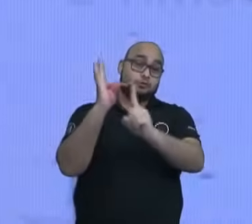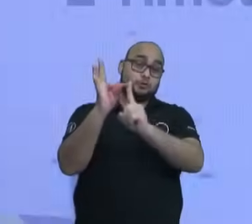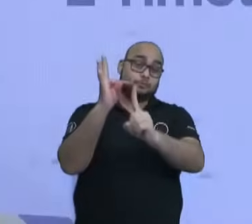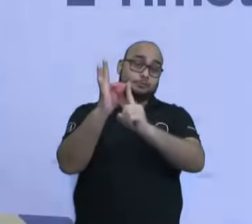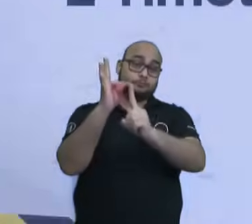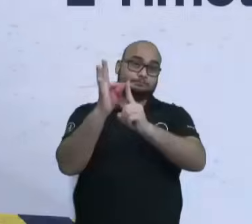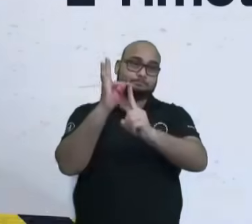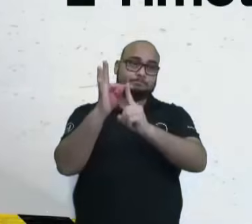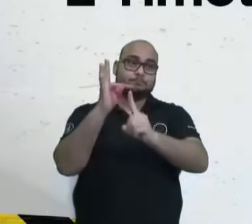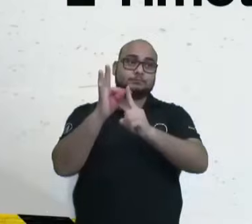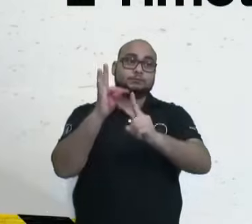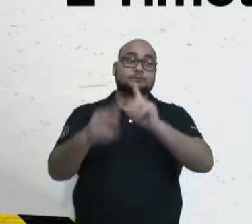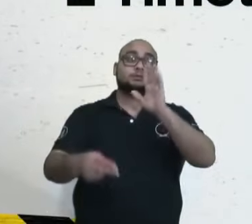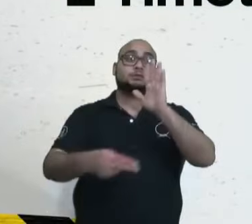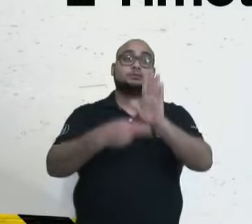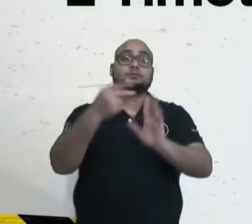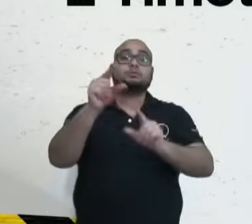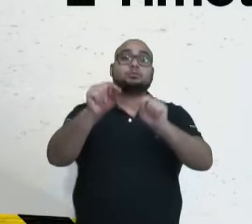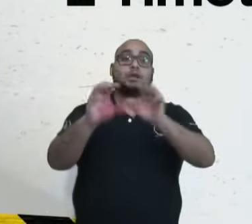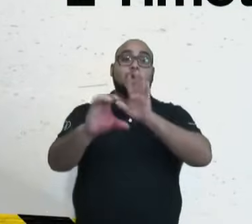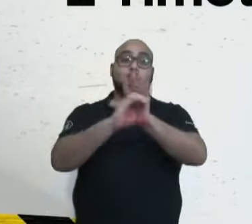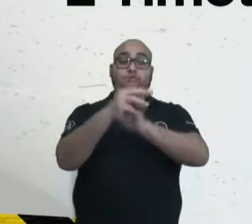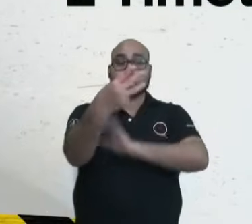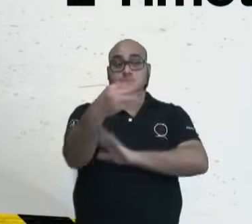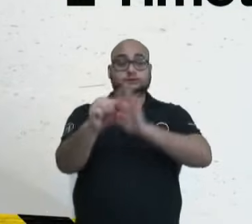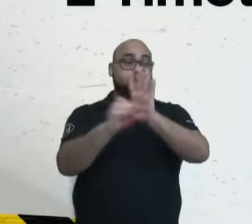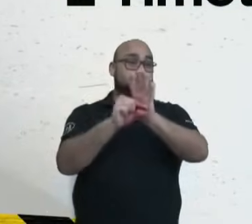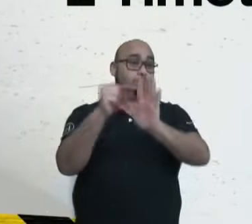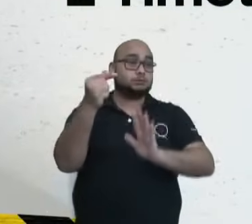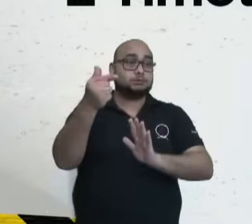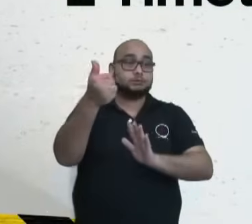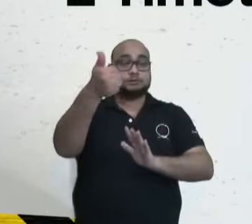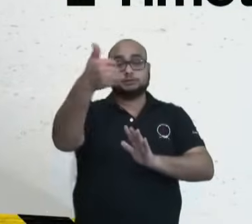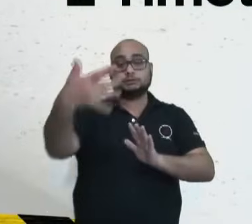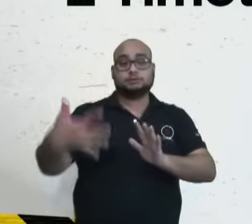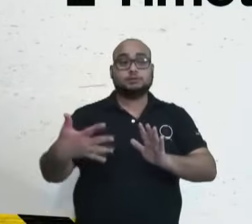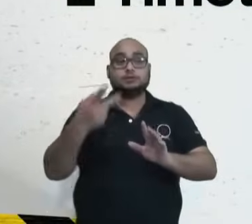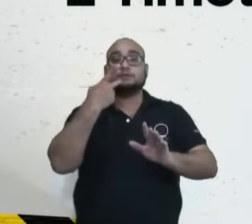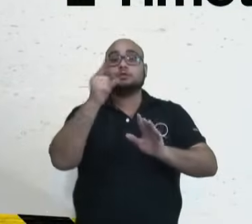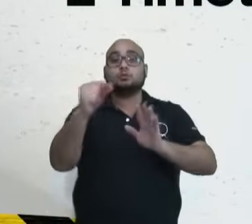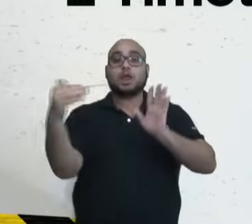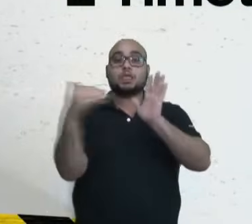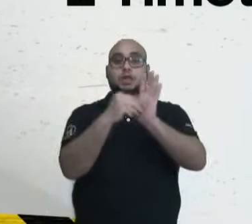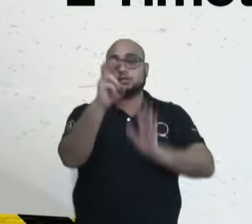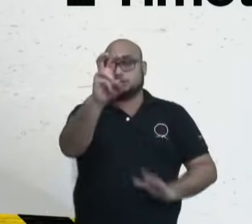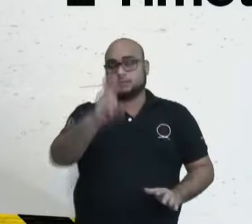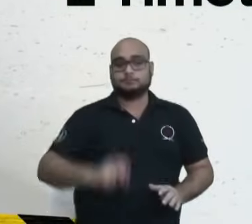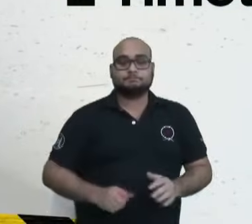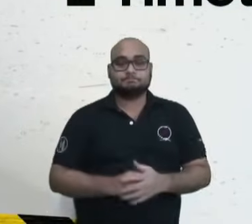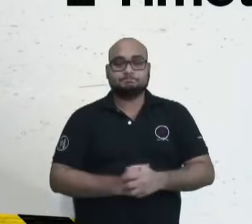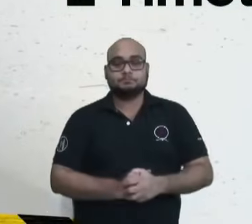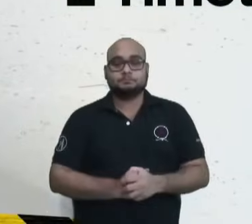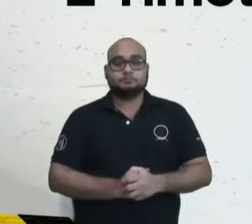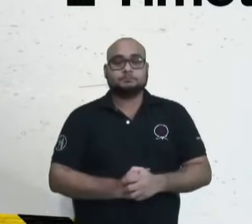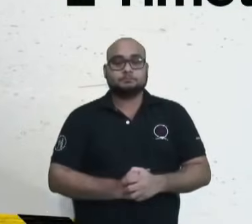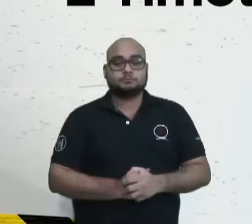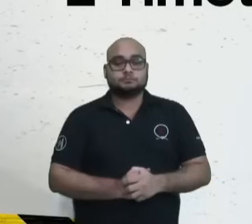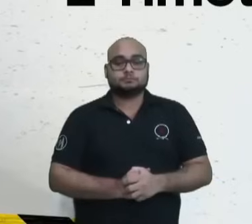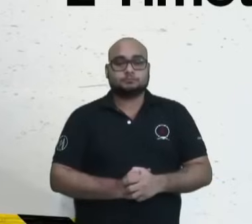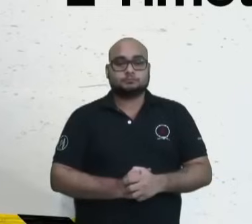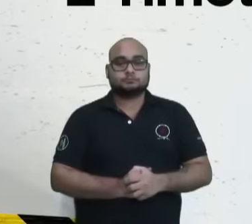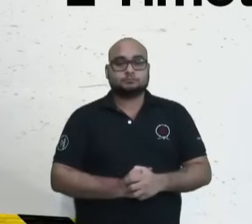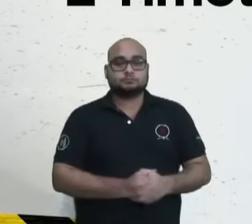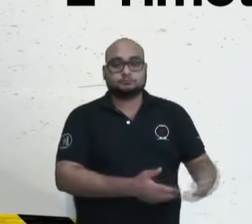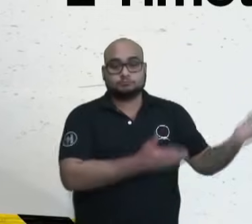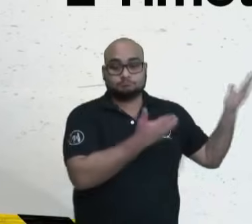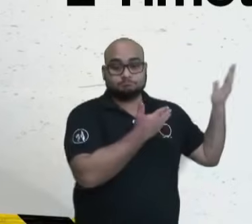ao 5 é só acompanhar vai colocar ali na tela não precisa nem Abrir a Bíblia para facilitar Olha o alerta de Paulo seu filho que